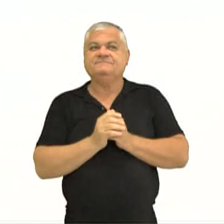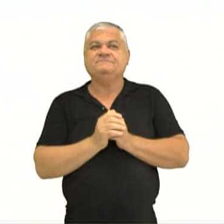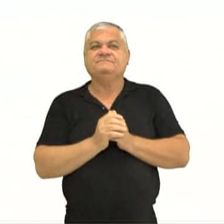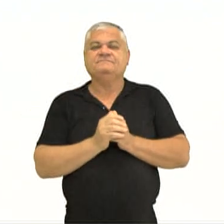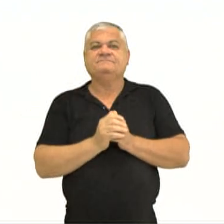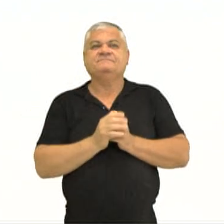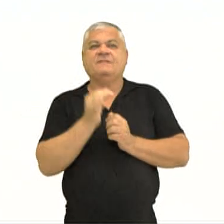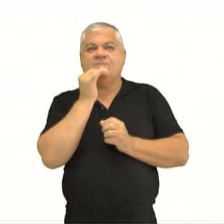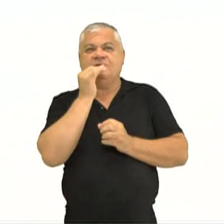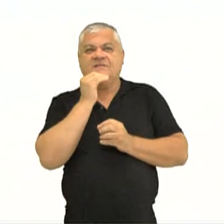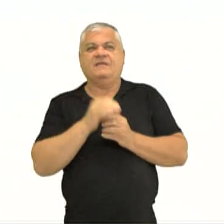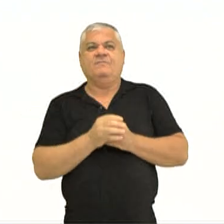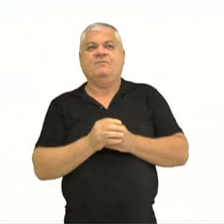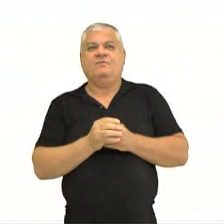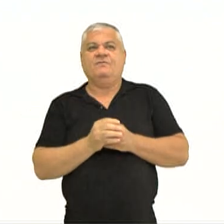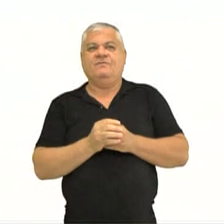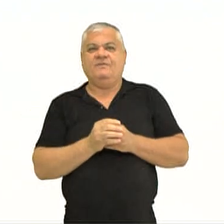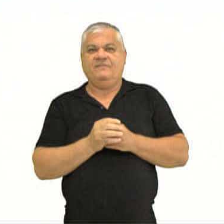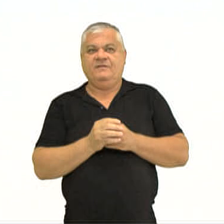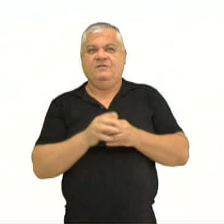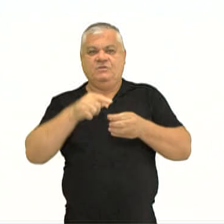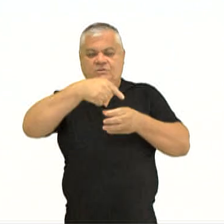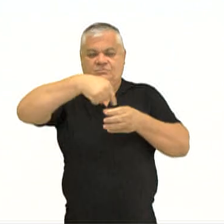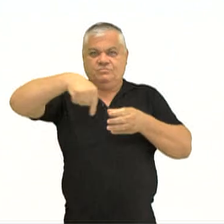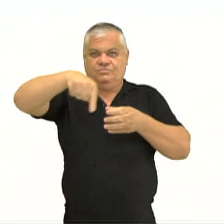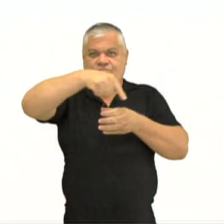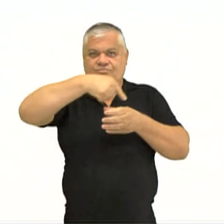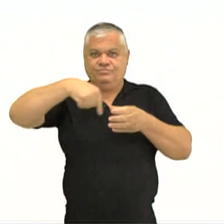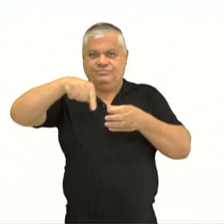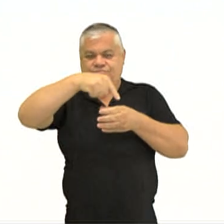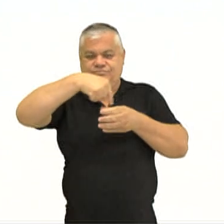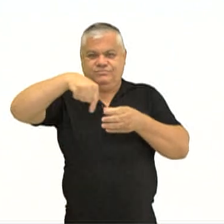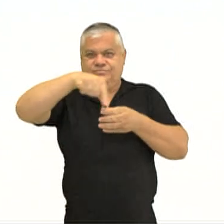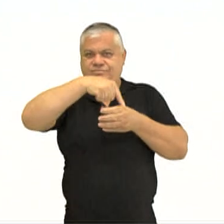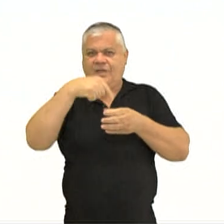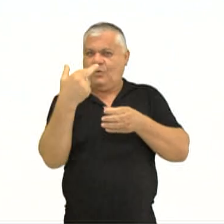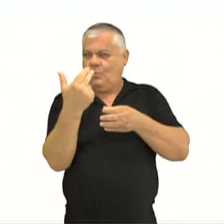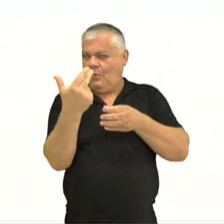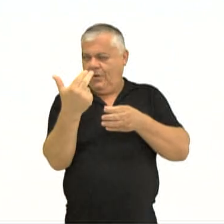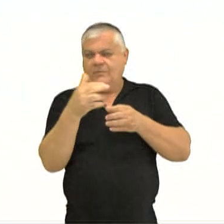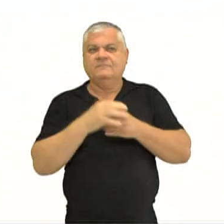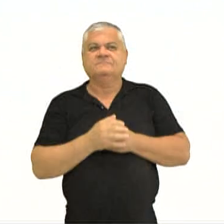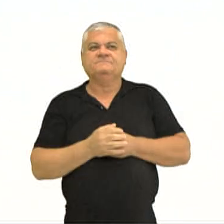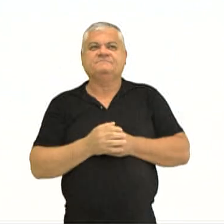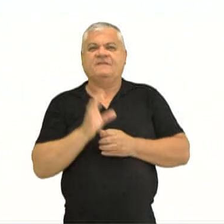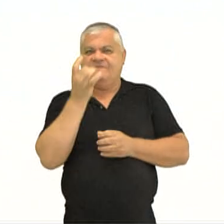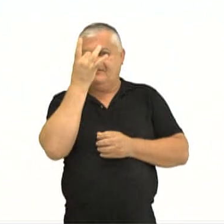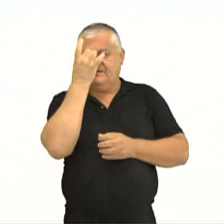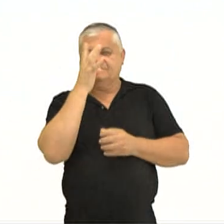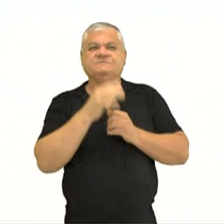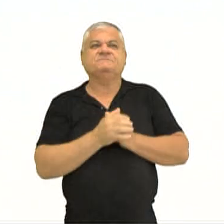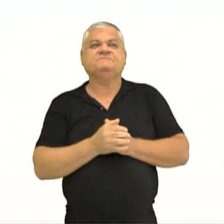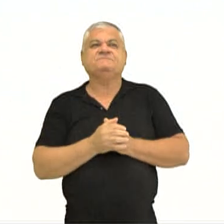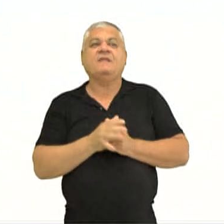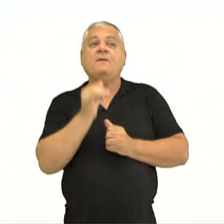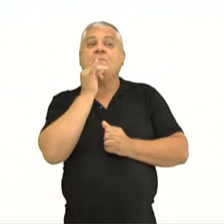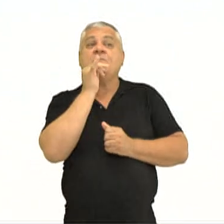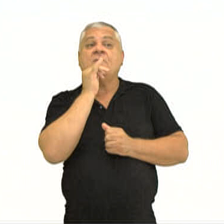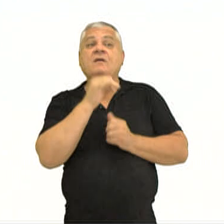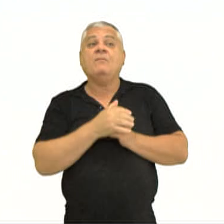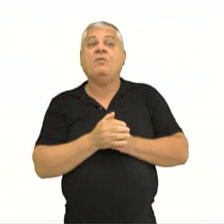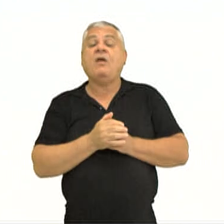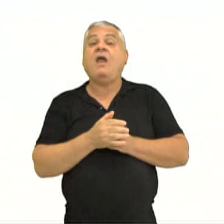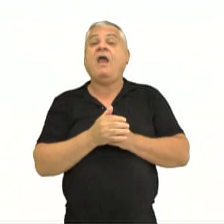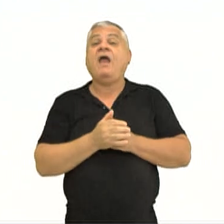ao diâmetro, ou seja, o diâmetro vai ser igual à altura. Tranquilo? Fácil. E nós sabemos que a área